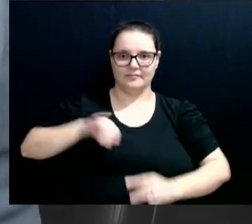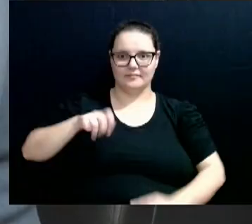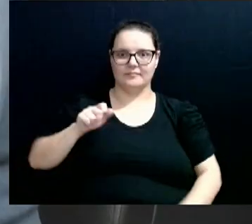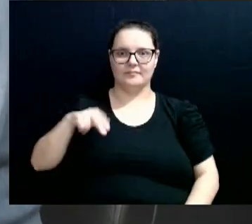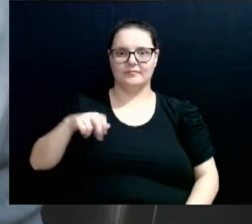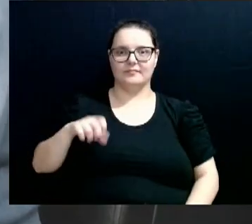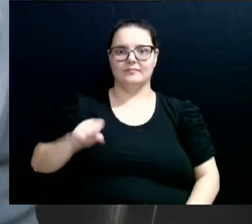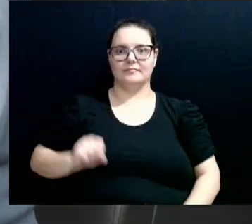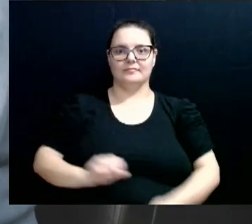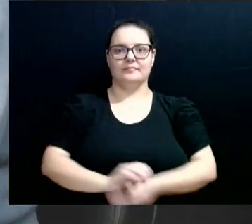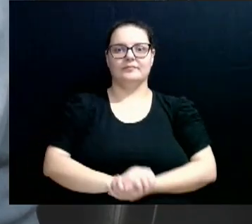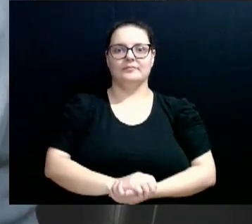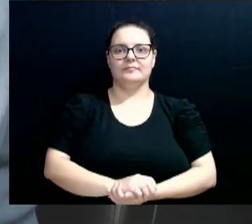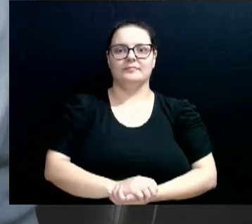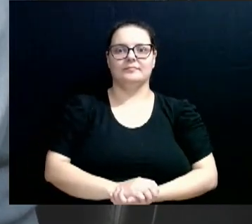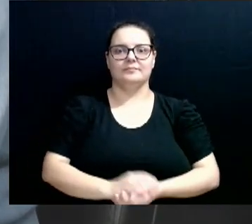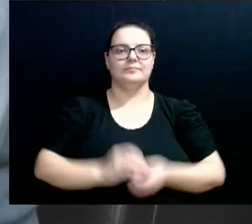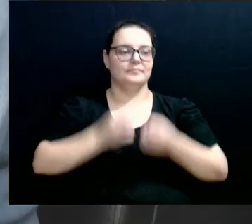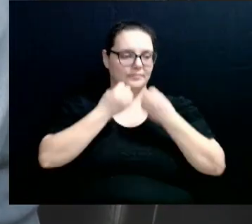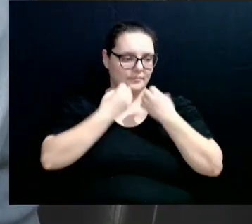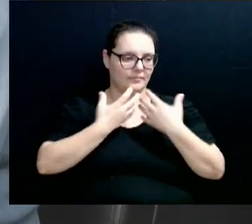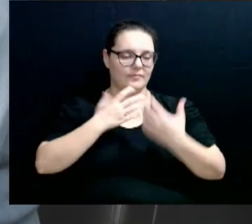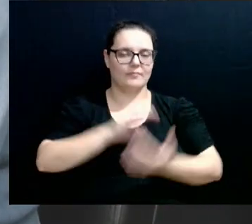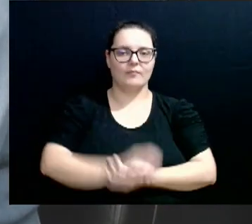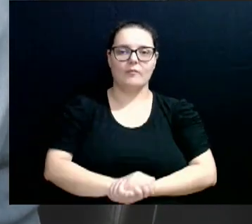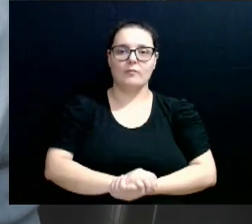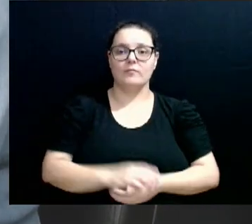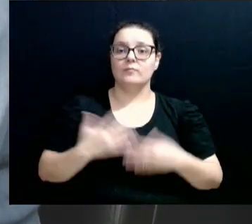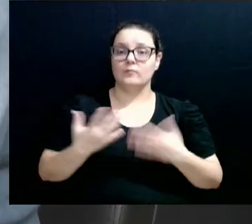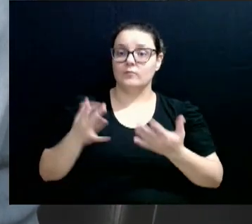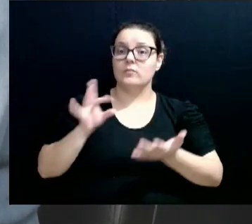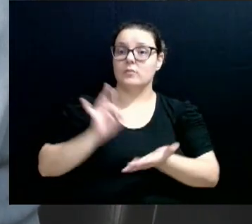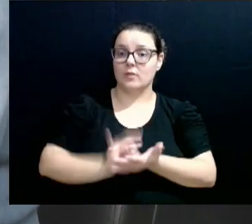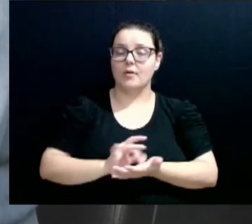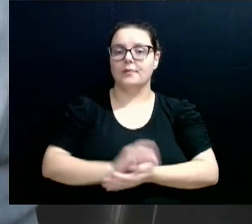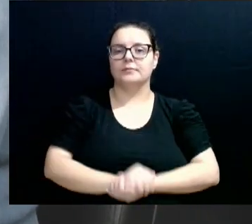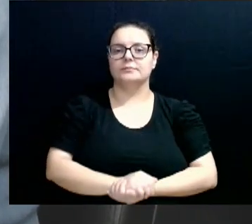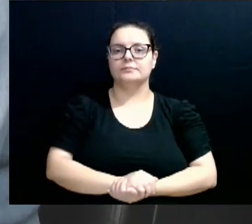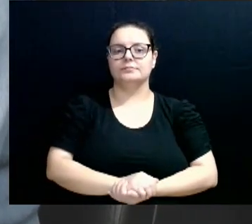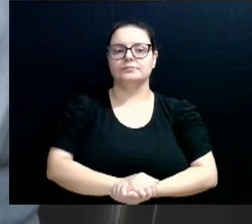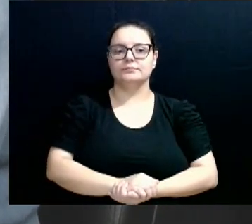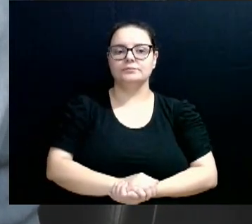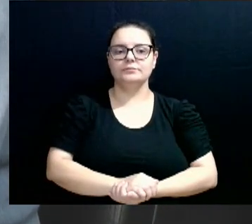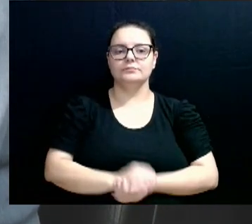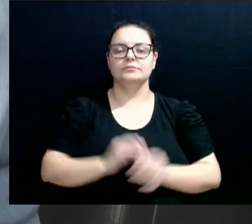bem. De fato, eu venho de uma família